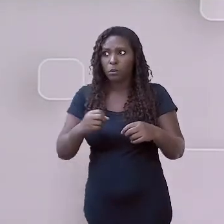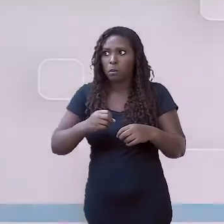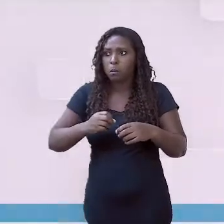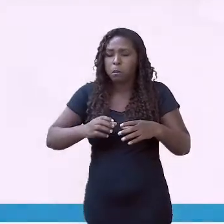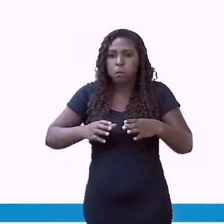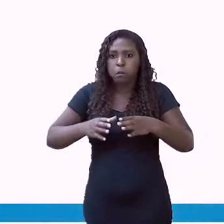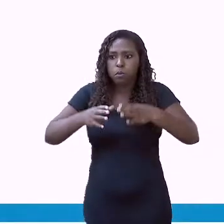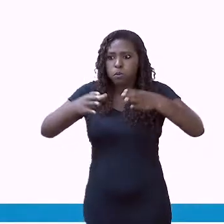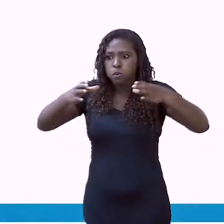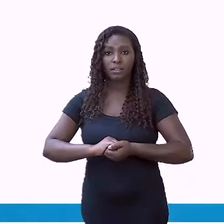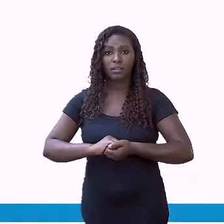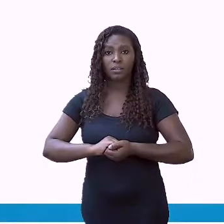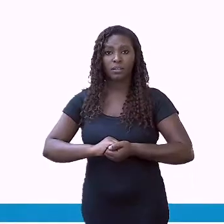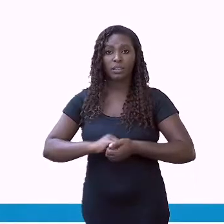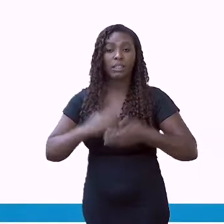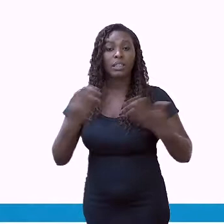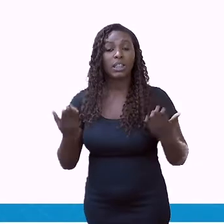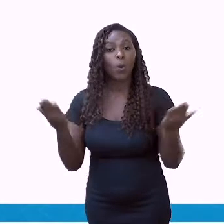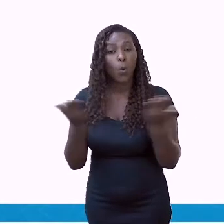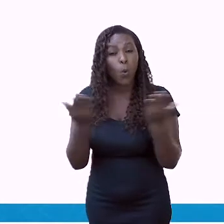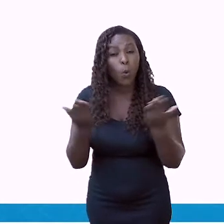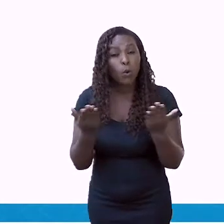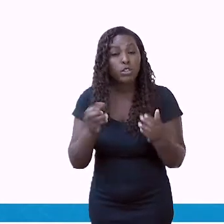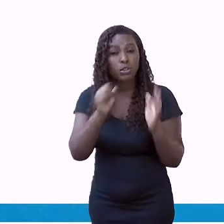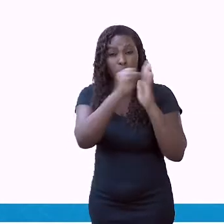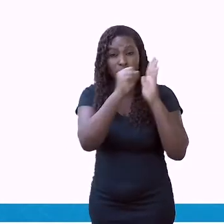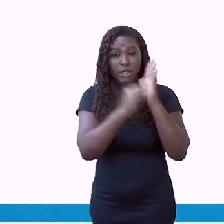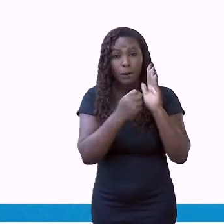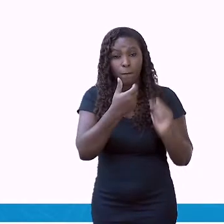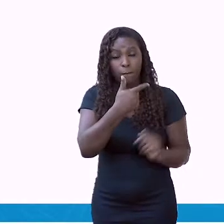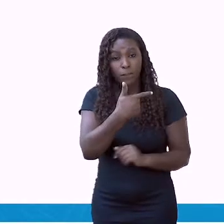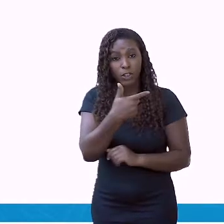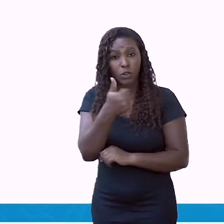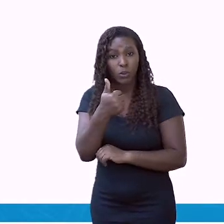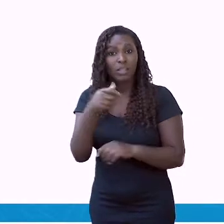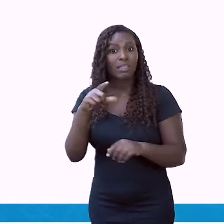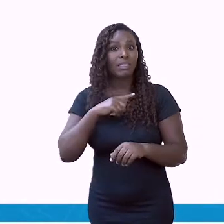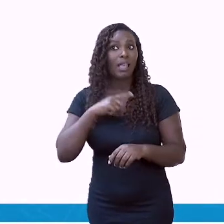Com a globalização, entramos no século XXI